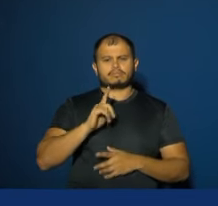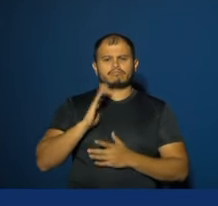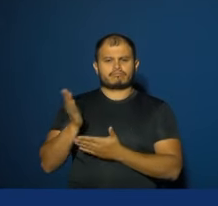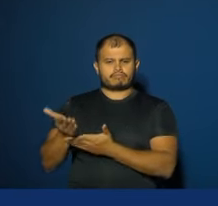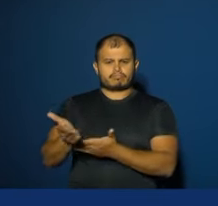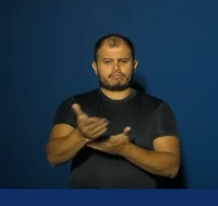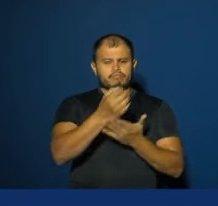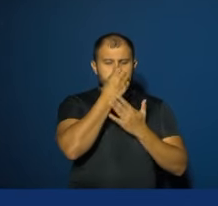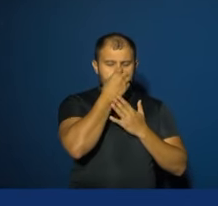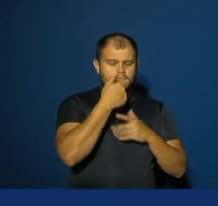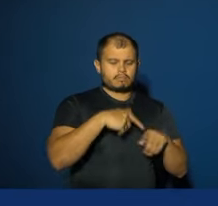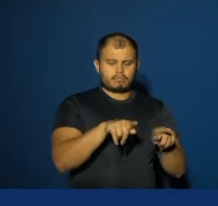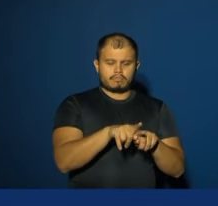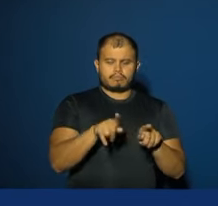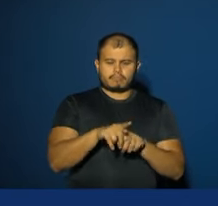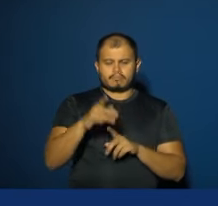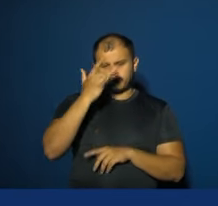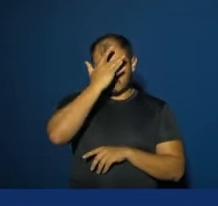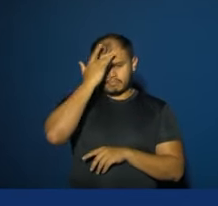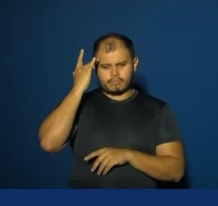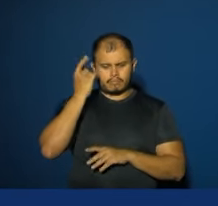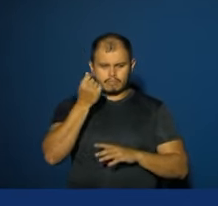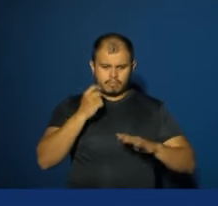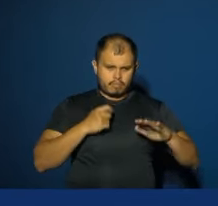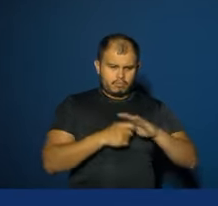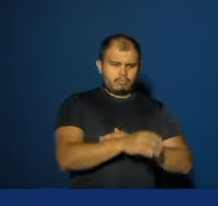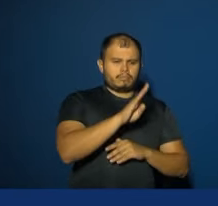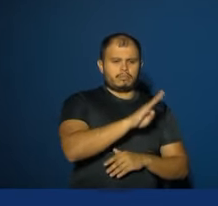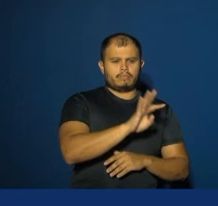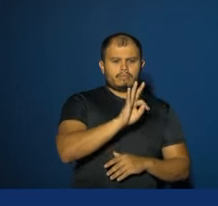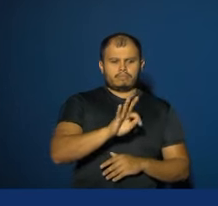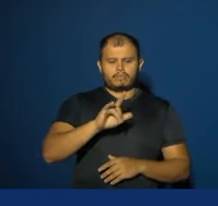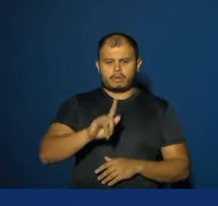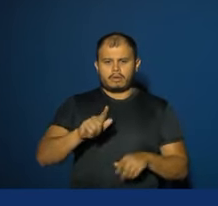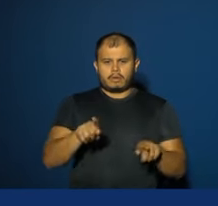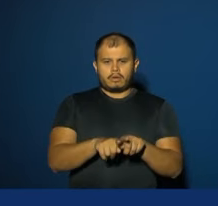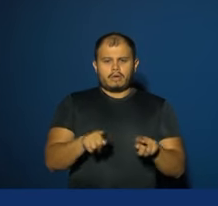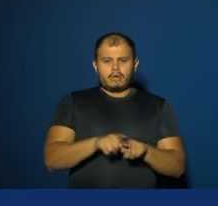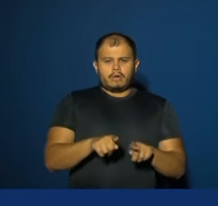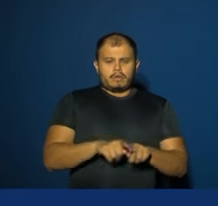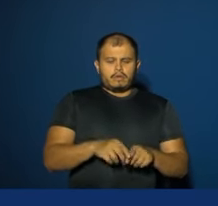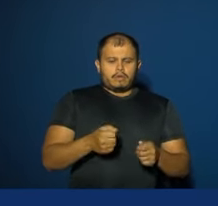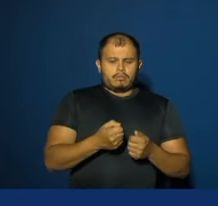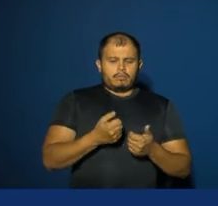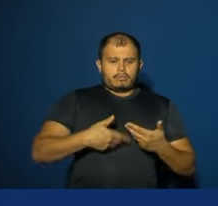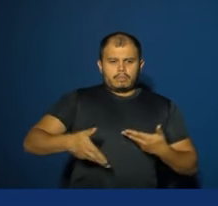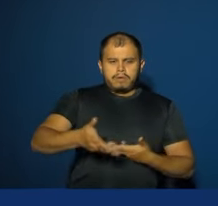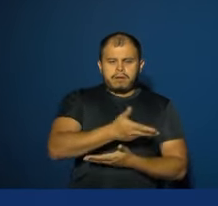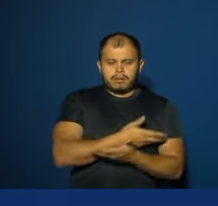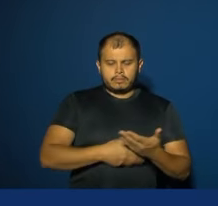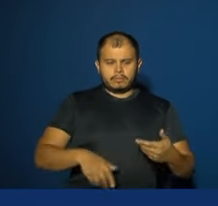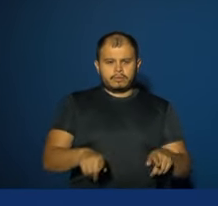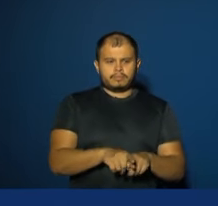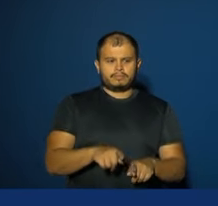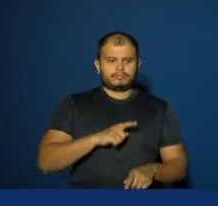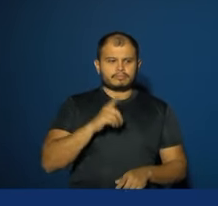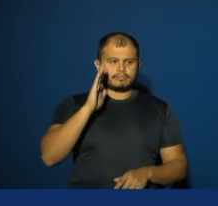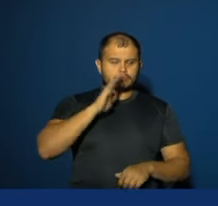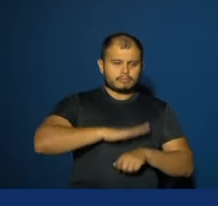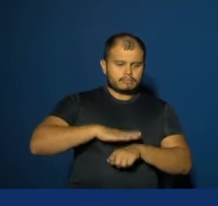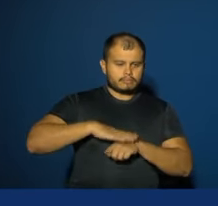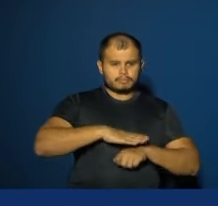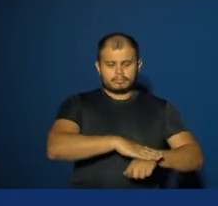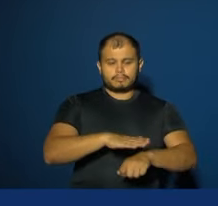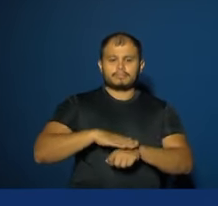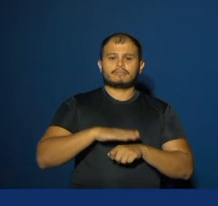que o mercado financeiro aqui a BTG e todos aqueles que estão aqui presentes tem um papel muito relevante que é fazer essa essa interface com os